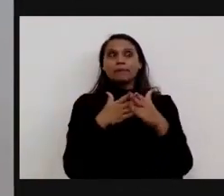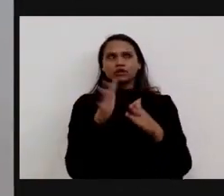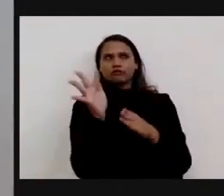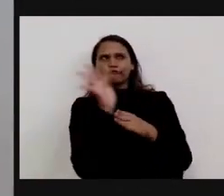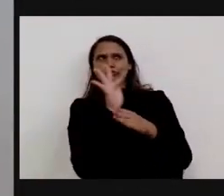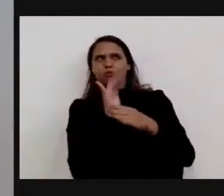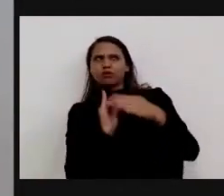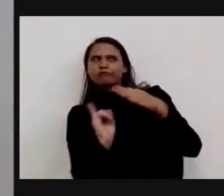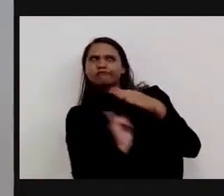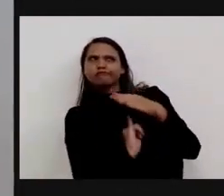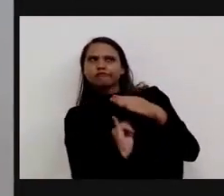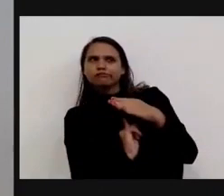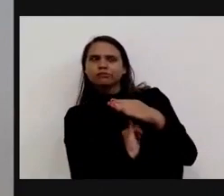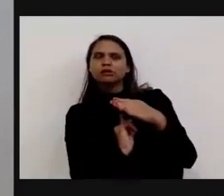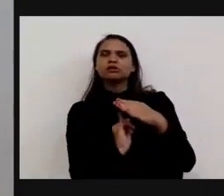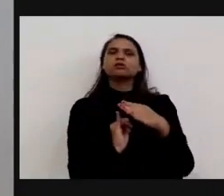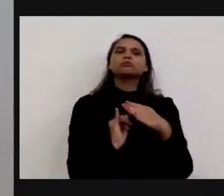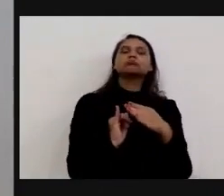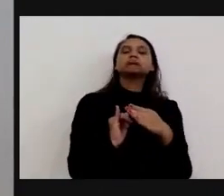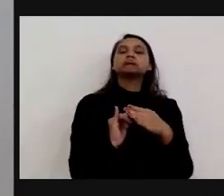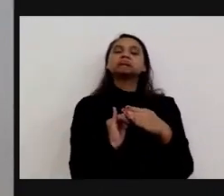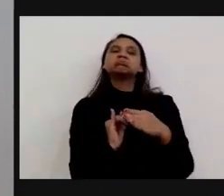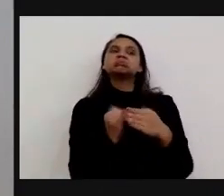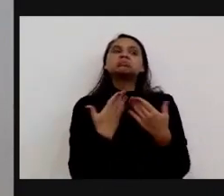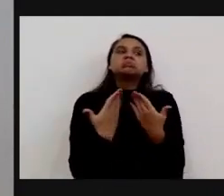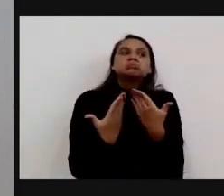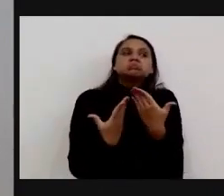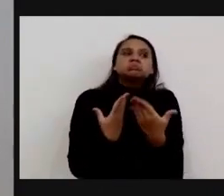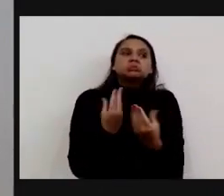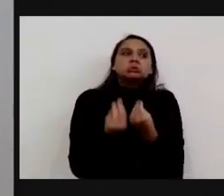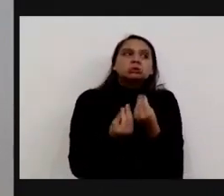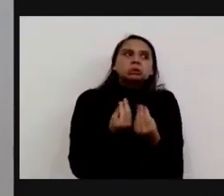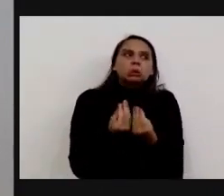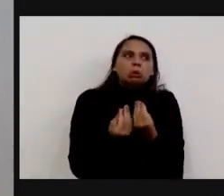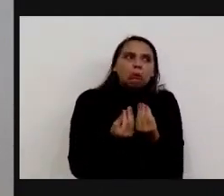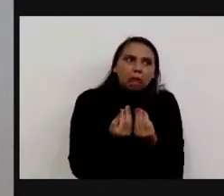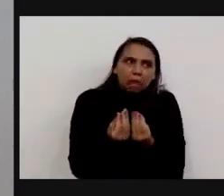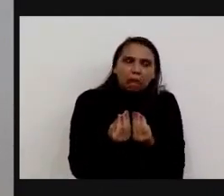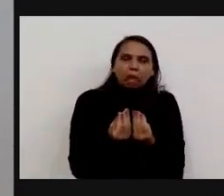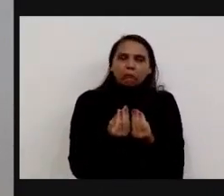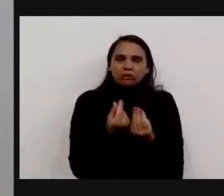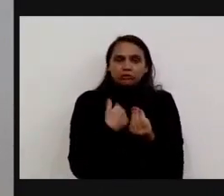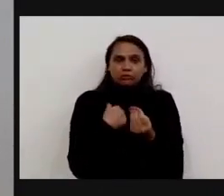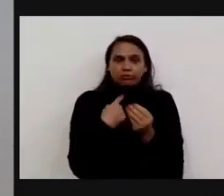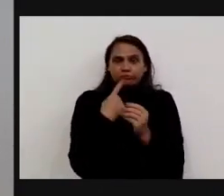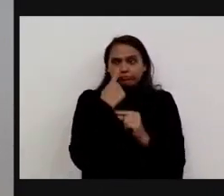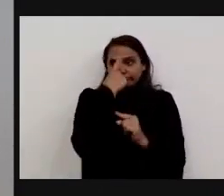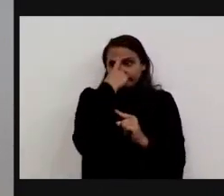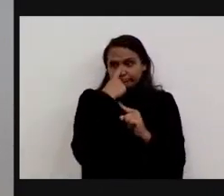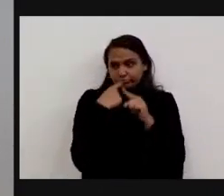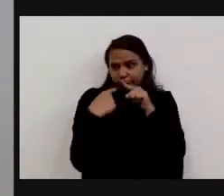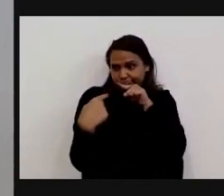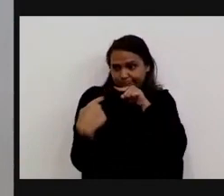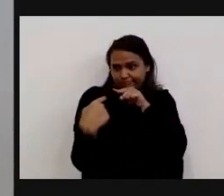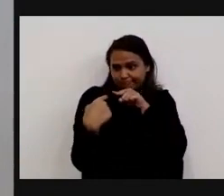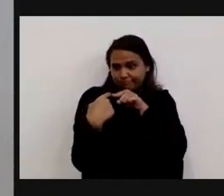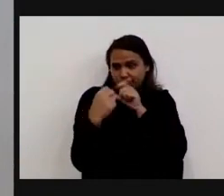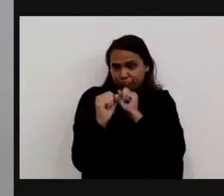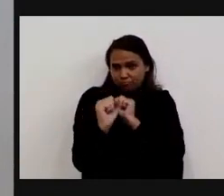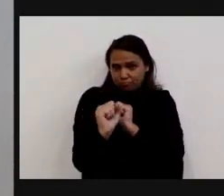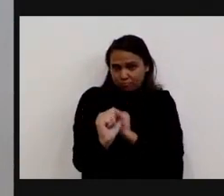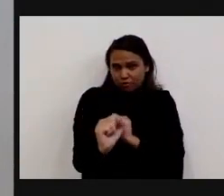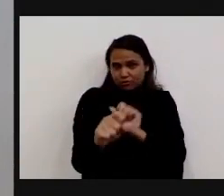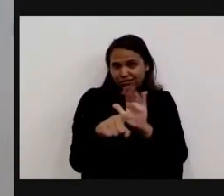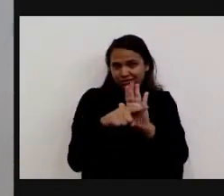né até que ponto eu tô personalizando demais a relação isso pode afetar